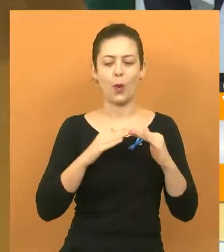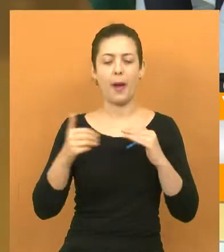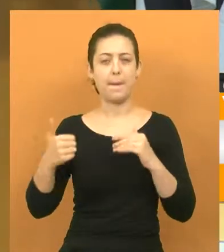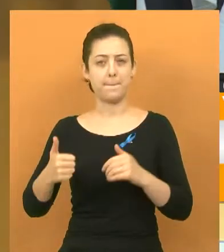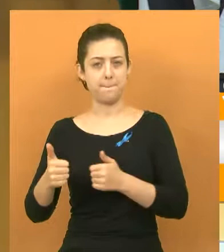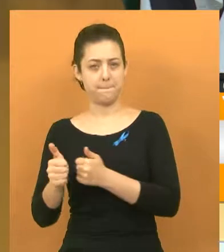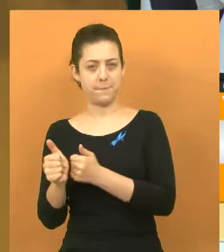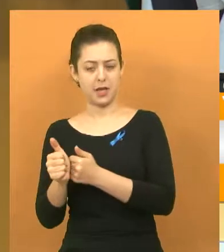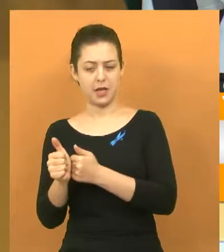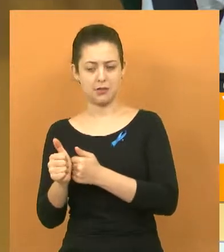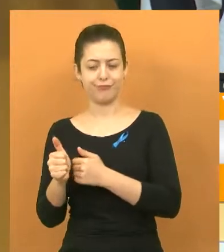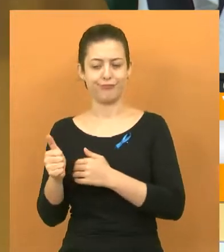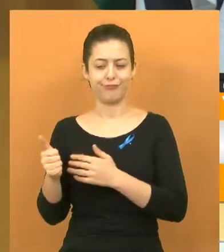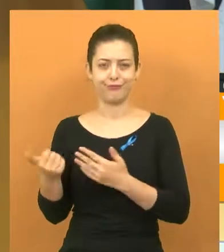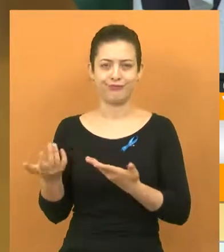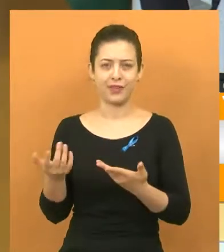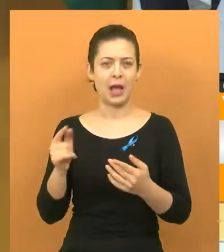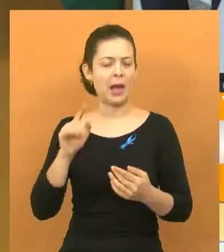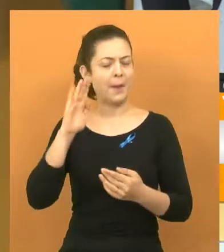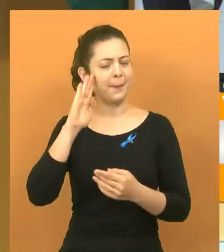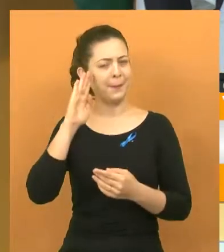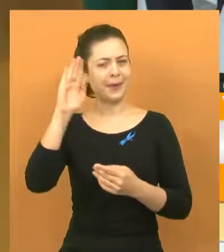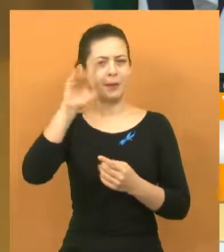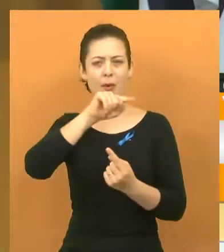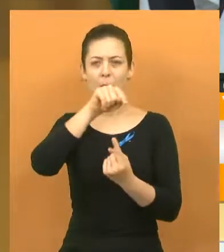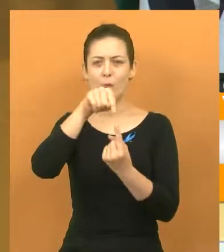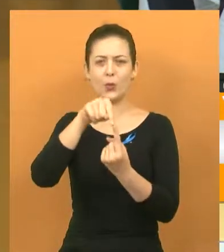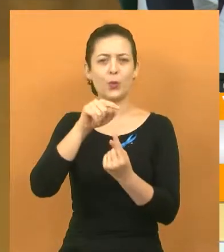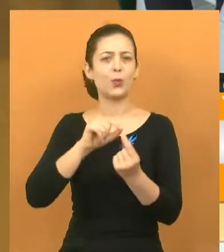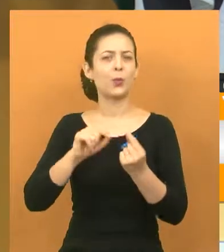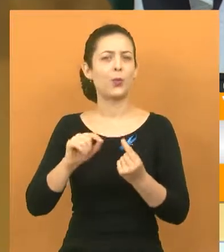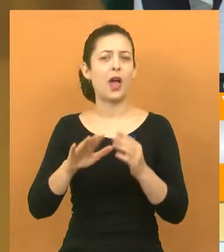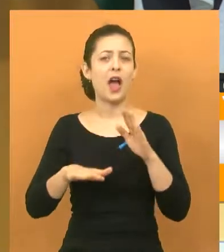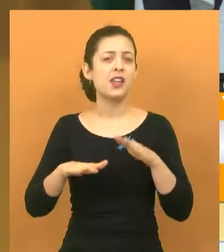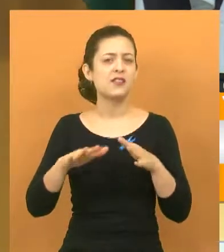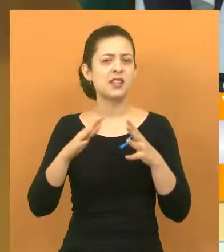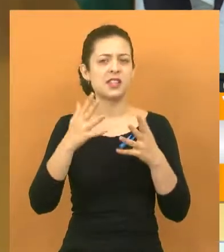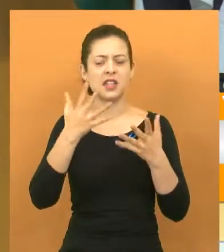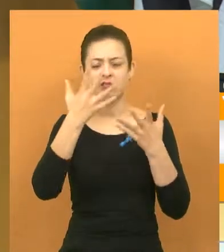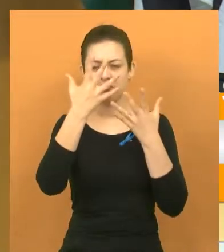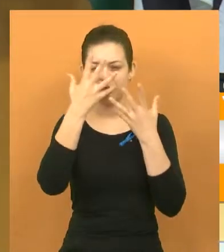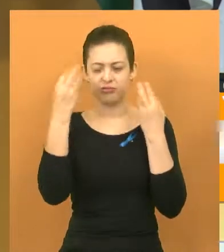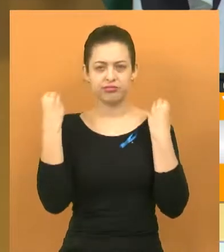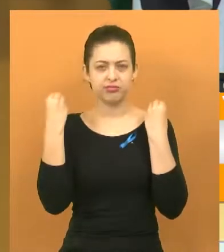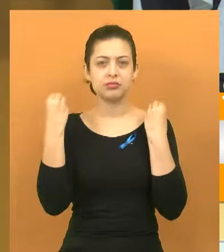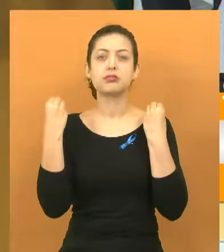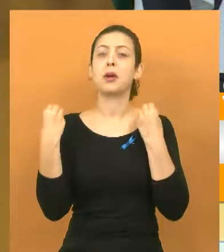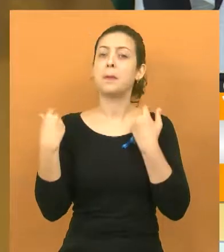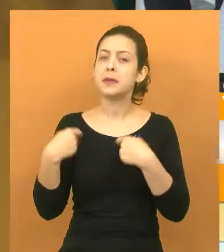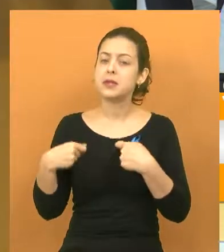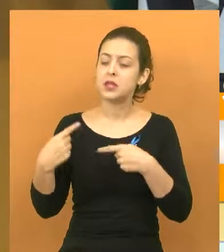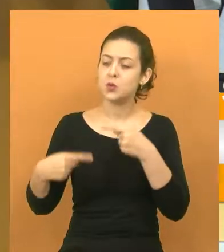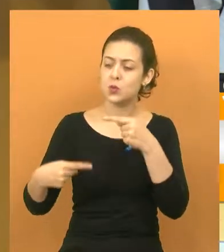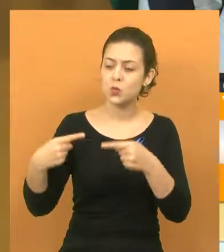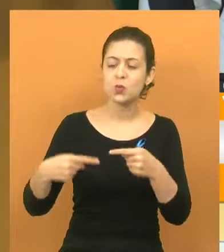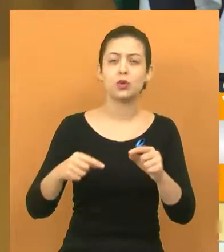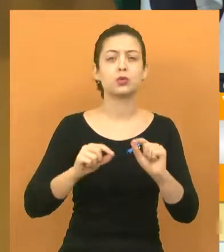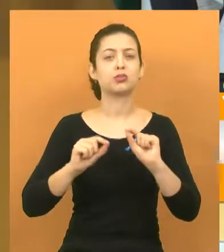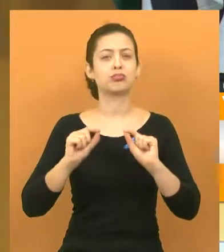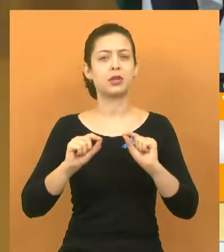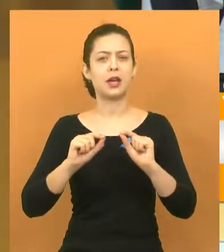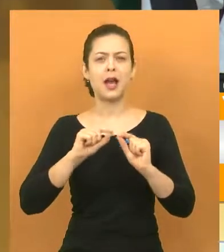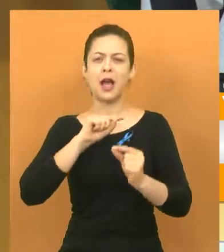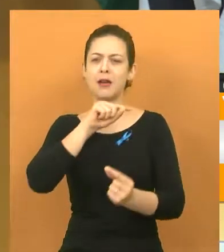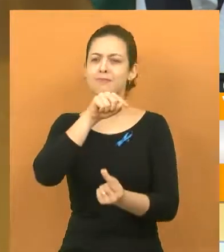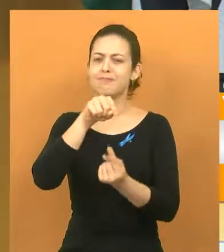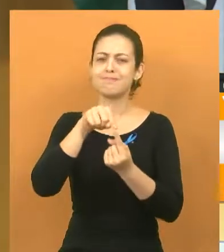Mas talvez o ponto principal a gente acaba não discutindo, e eu dizia isso para o Abner, que eu acho que é onde está o